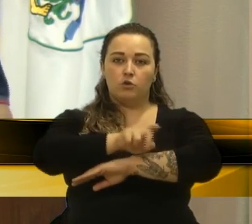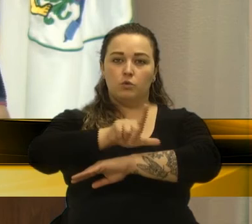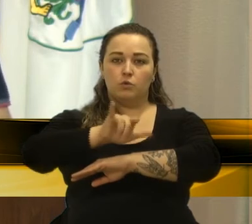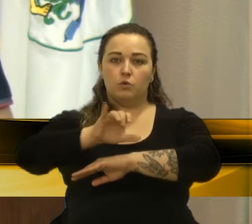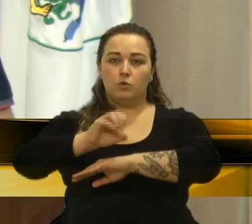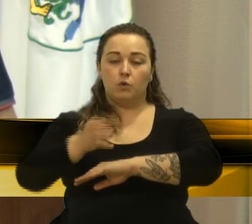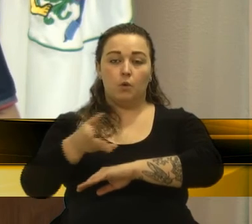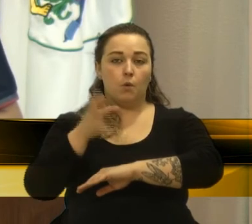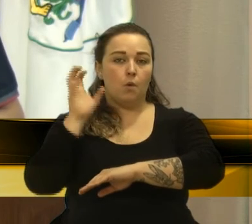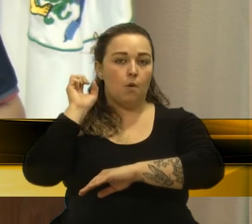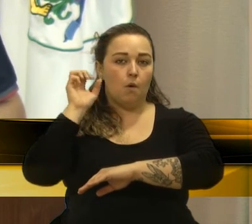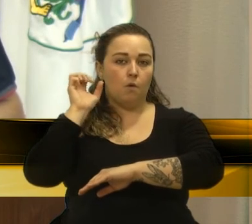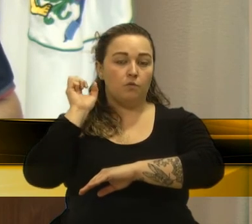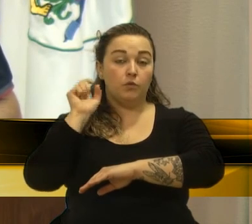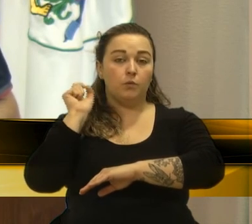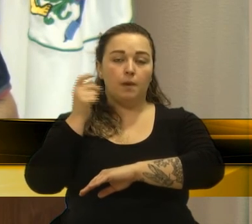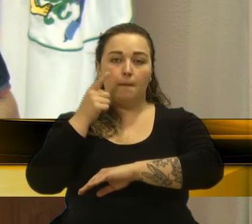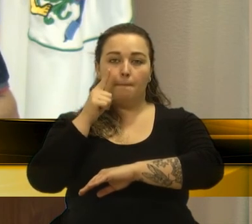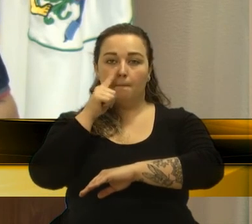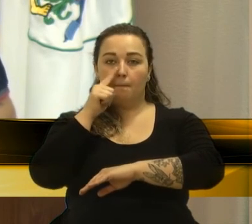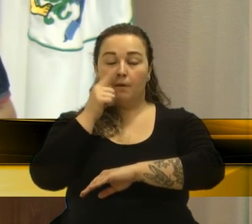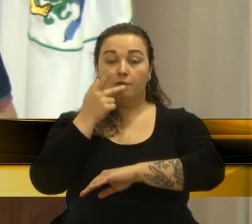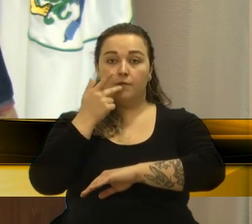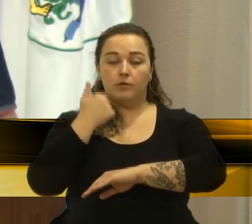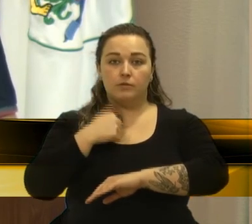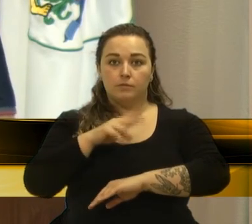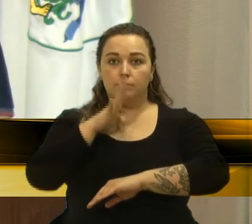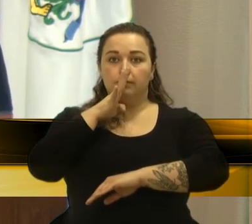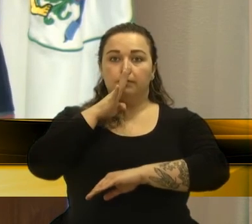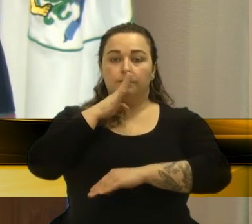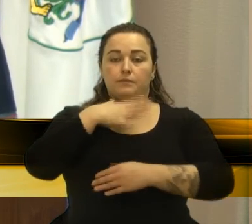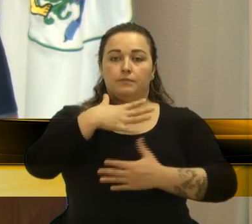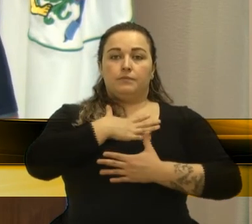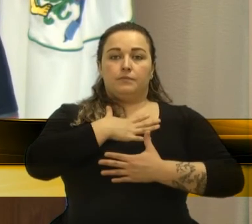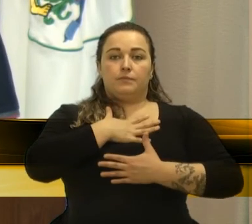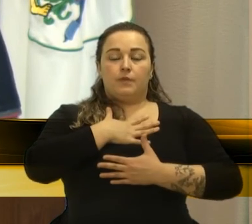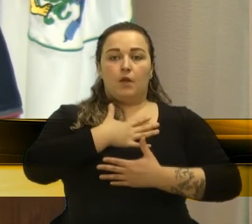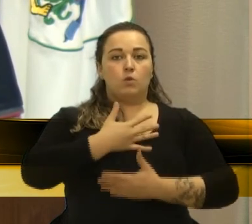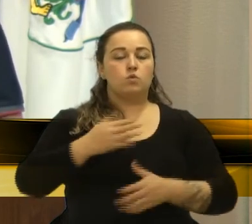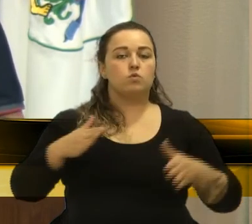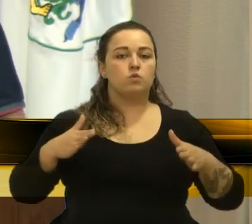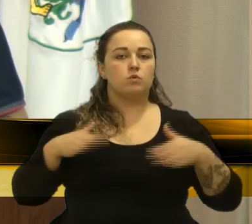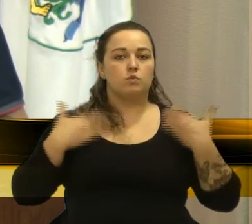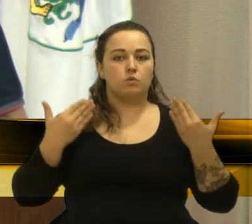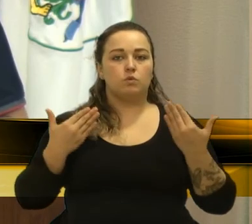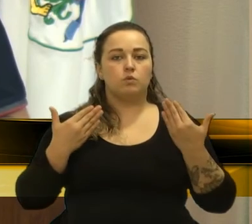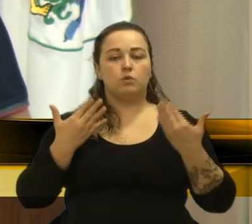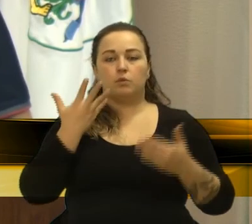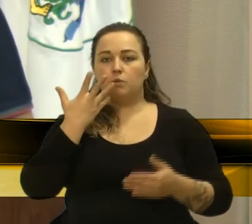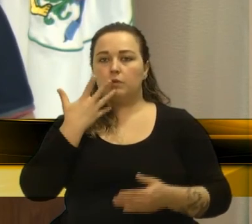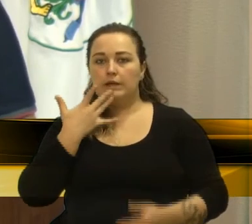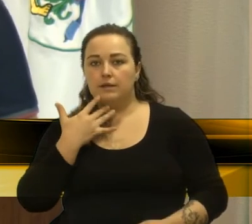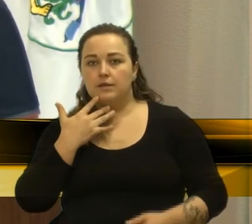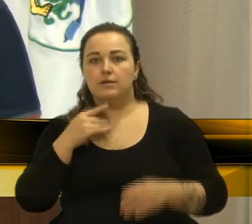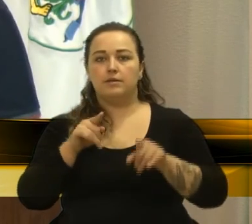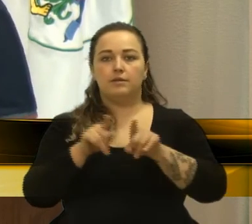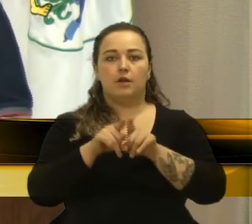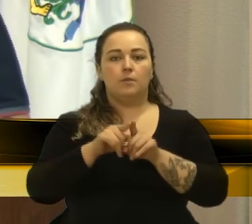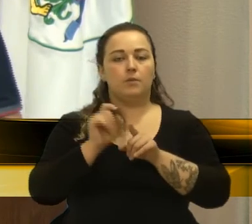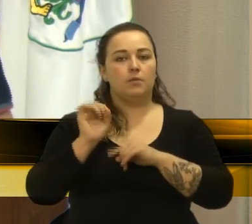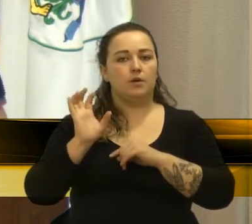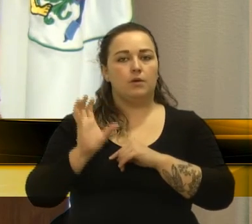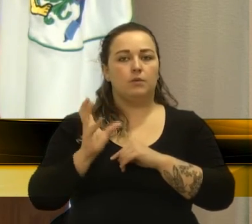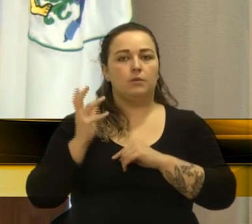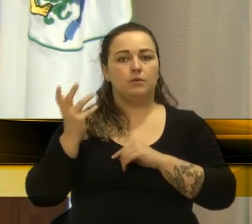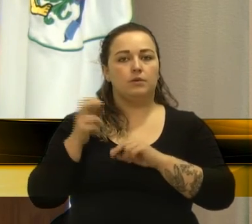o relato dessa mãe, o trauma que é para ela, o trauma que é para o filho, uma situação como essa. Então,